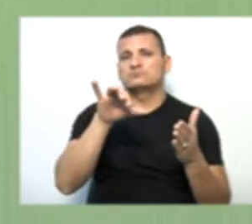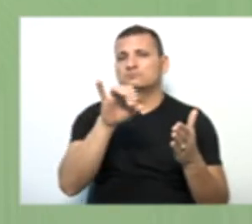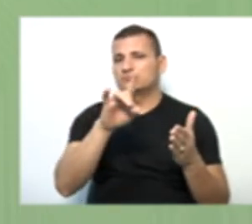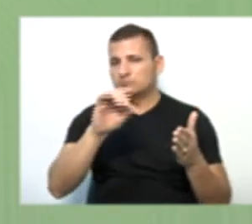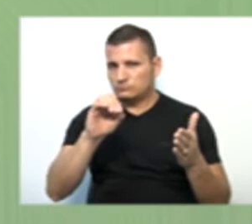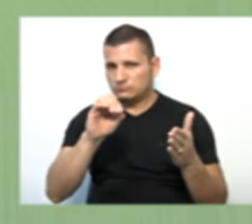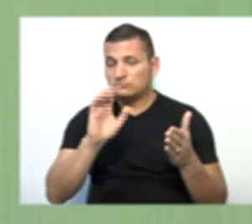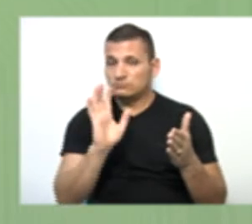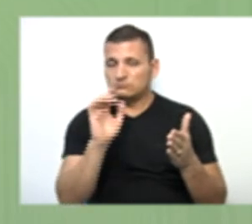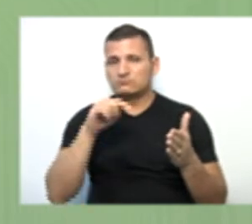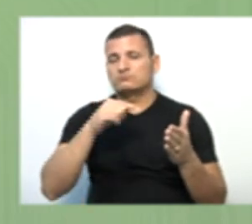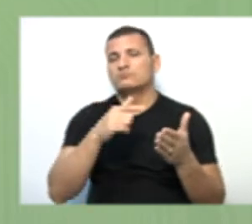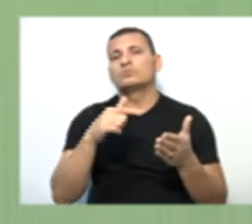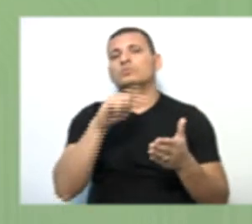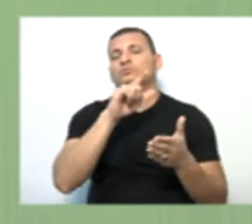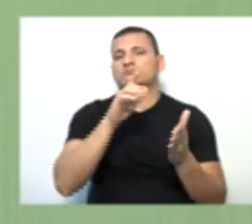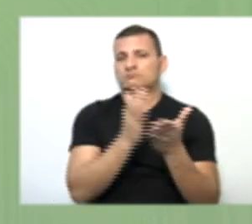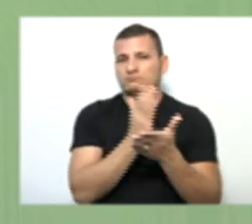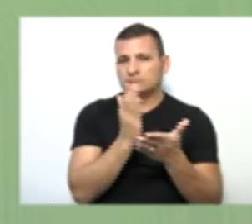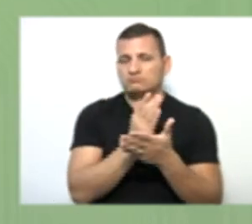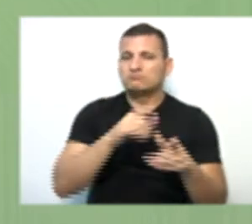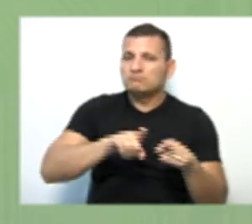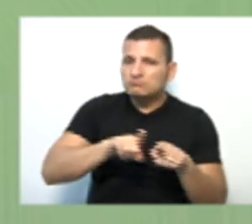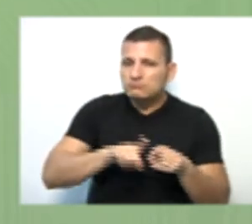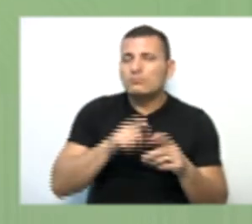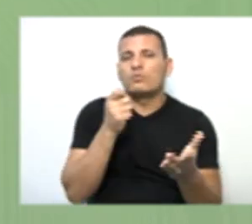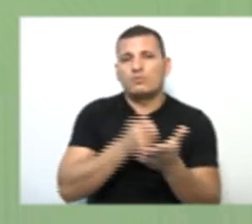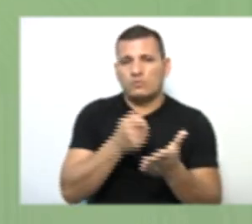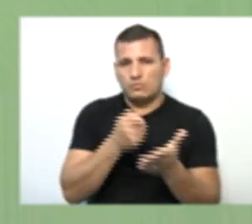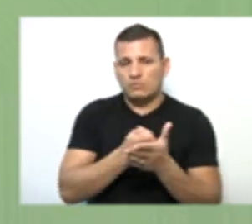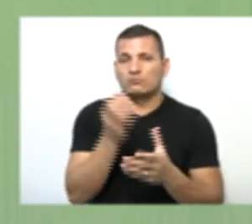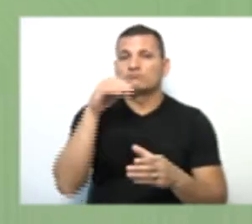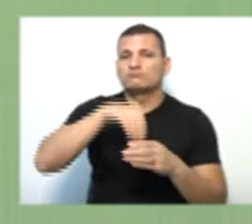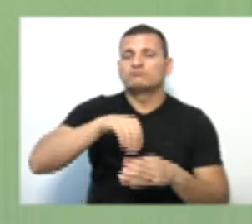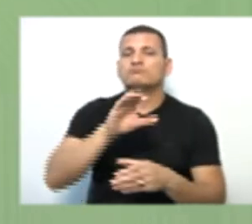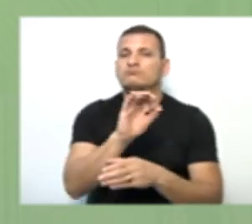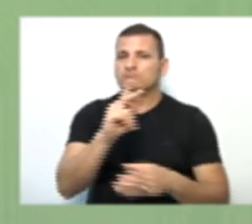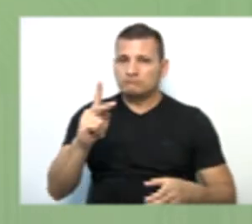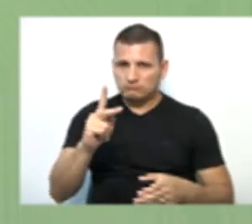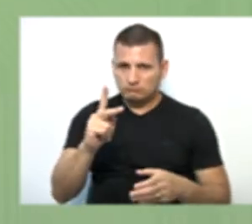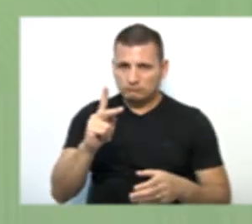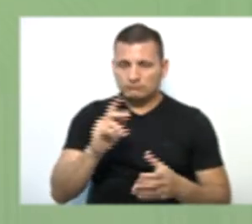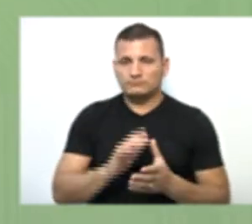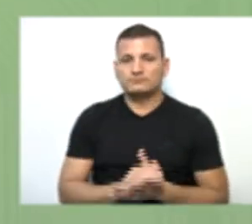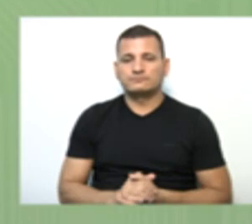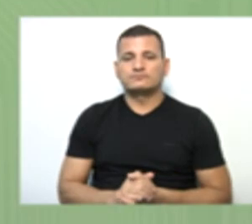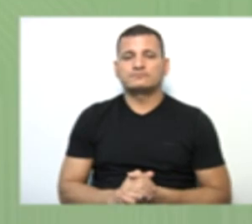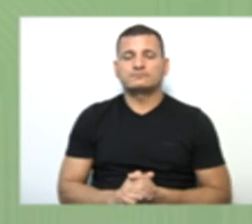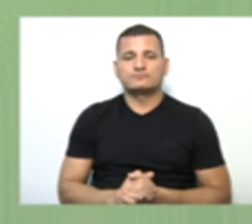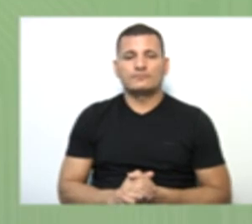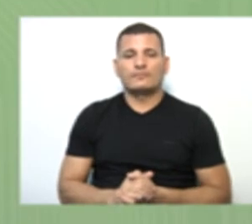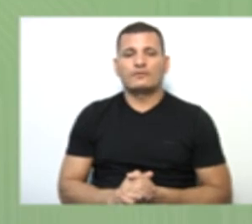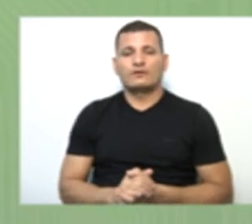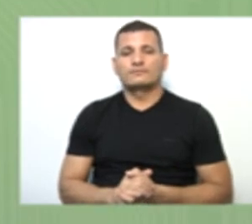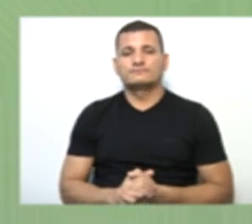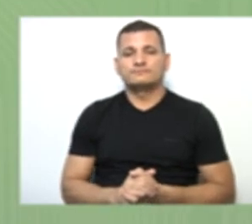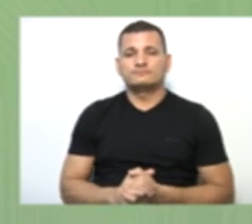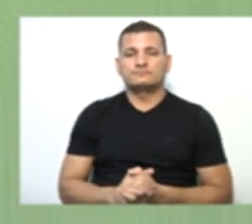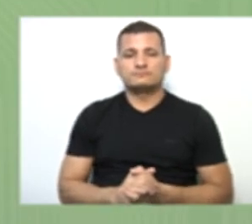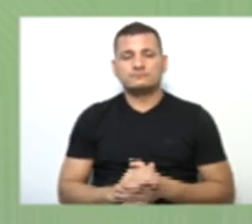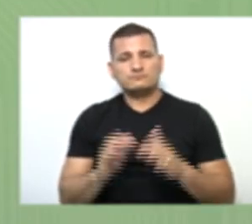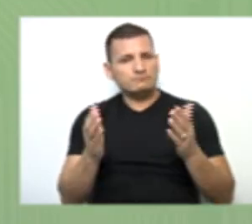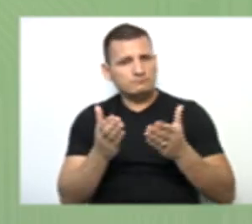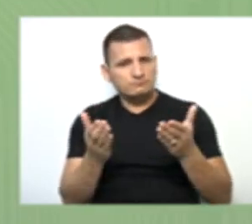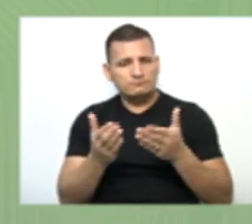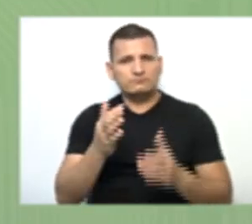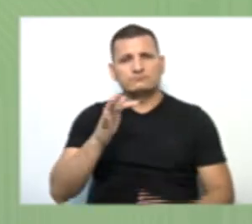também obrigatório pelas cooperativas que são optantes pelo lucro real. Vamos agora